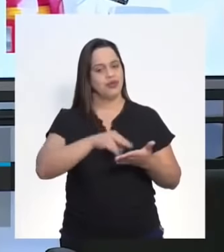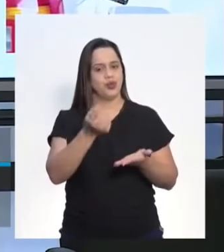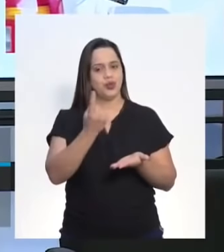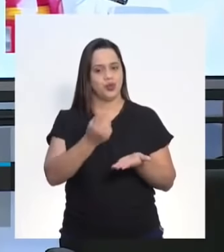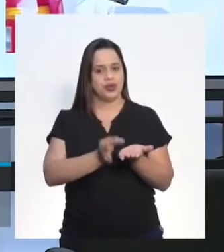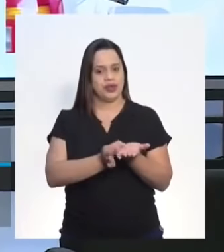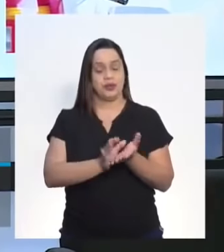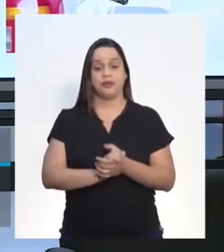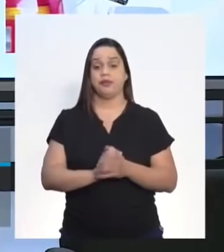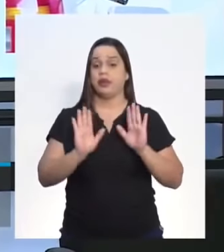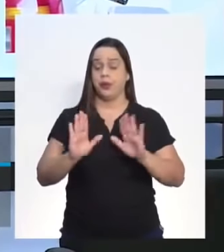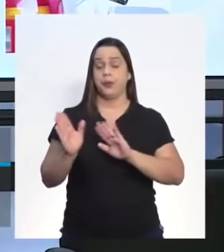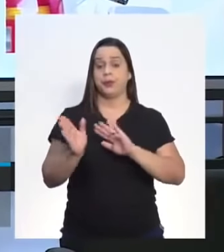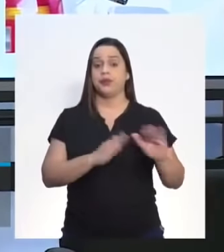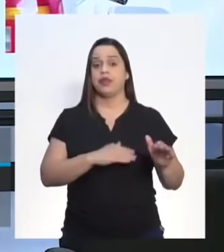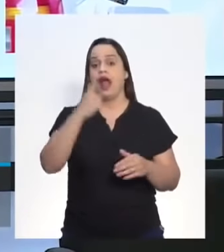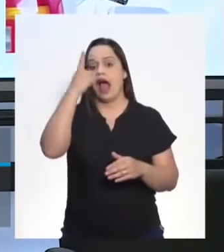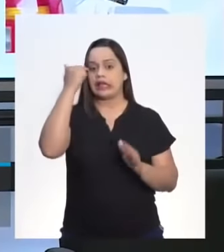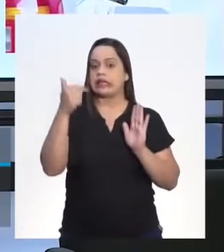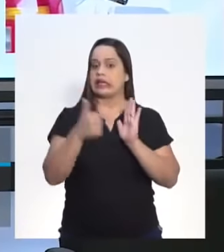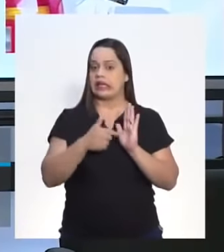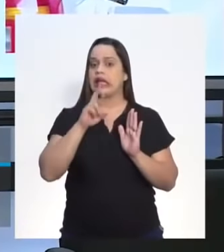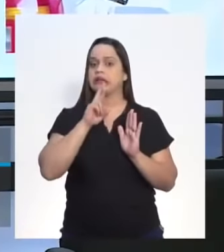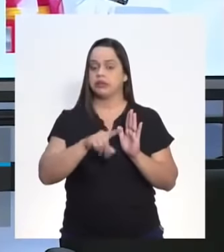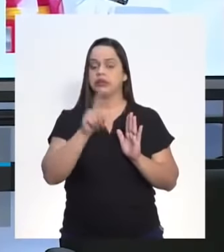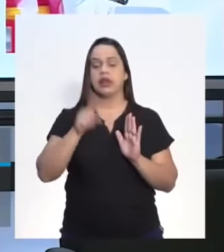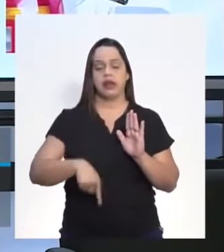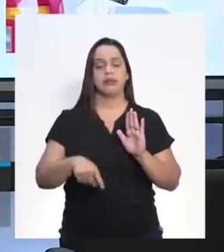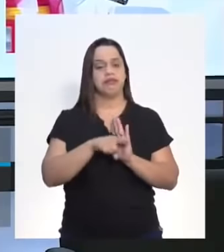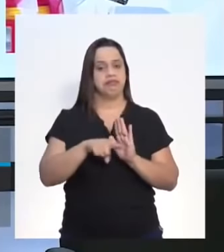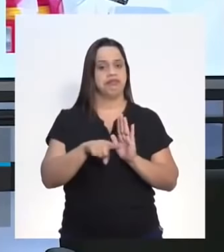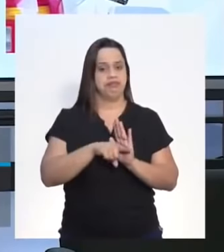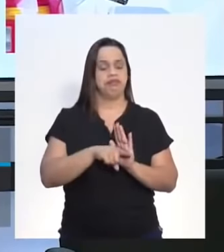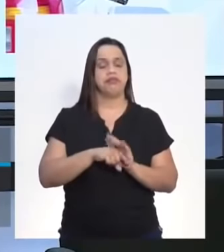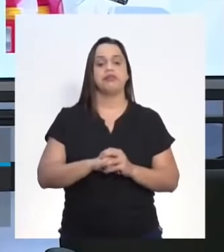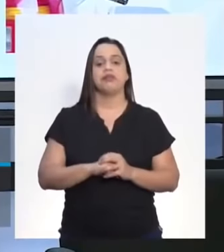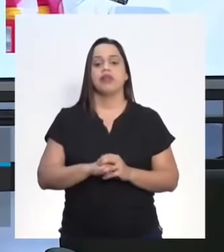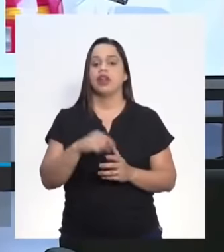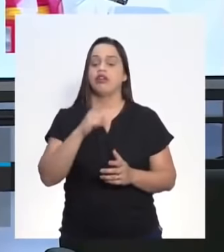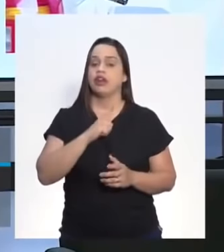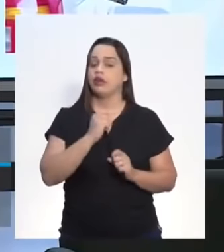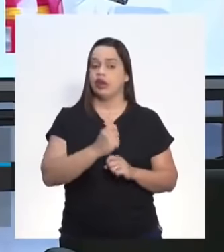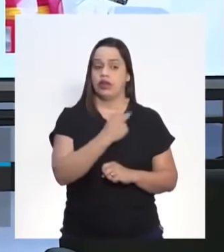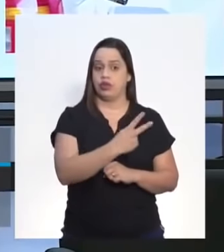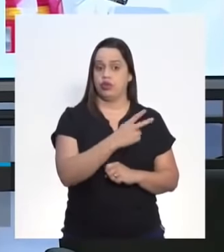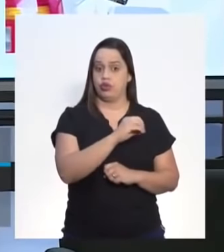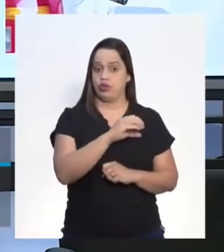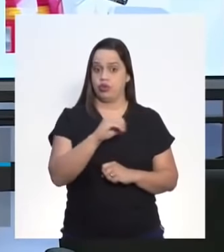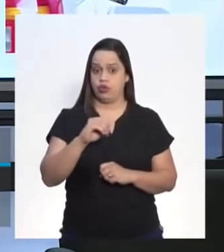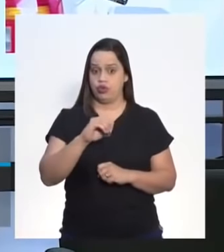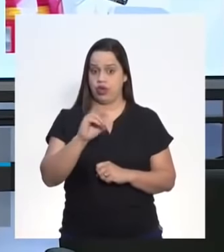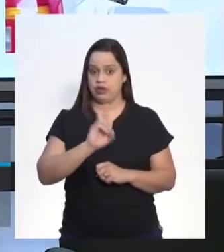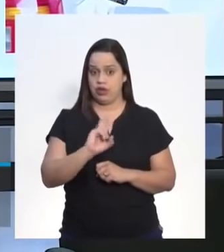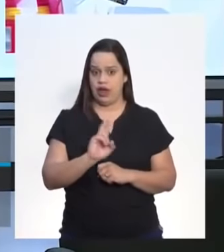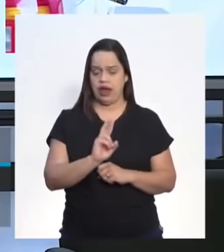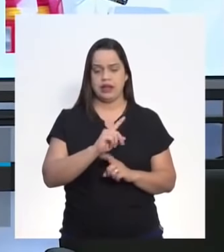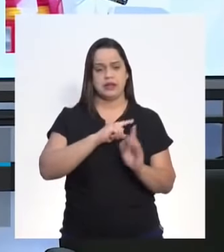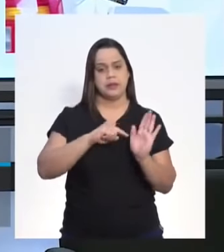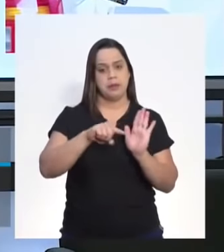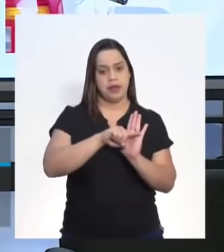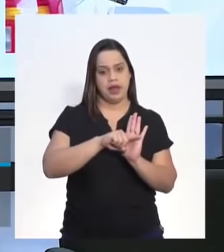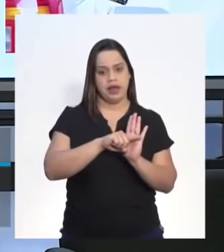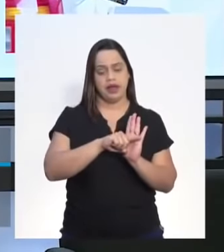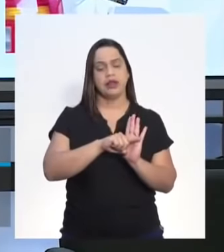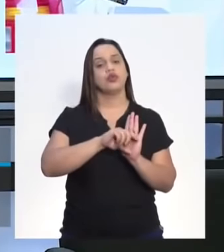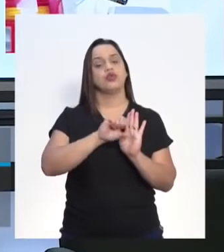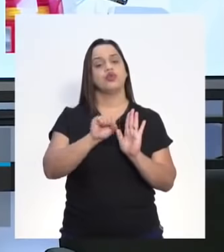uma subtração, tá ok? Então a gente vai ter os 200 menos quanto? Era 89, não é isso?